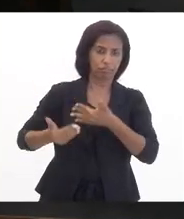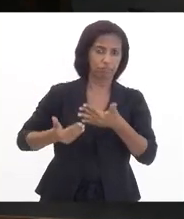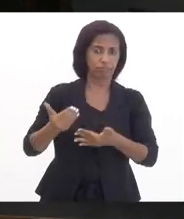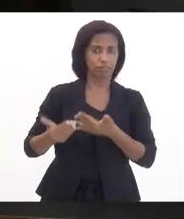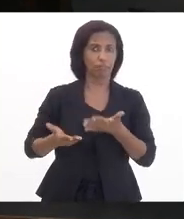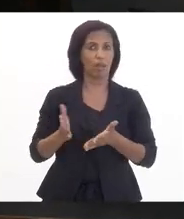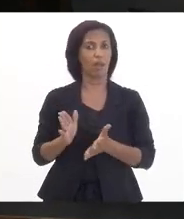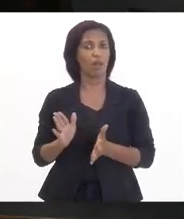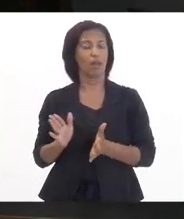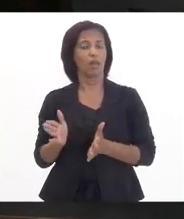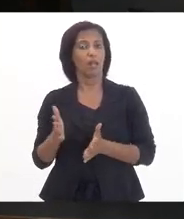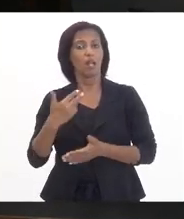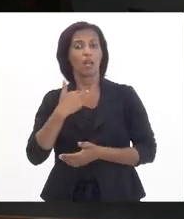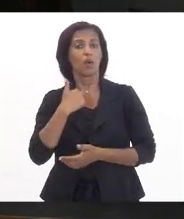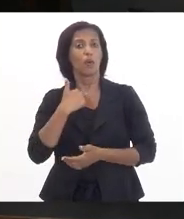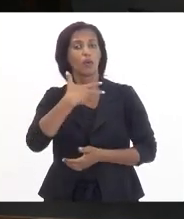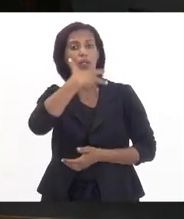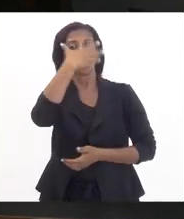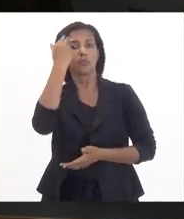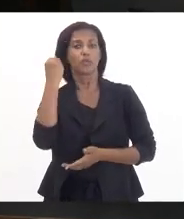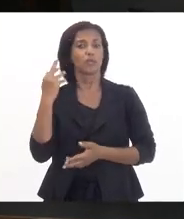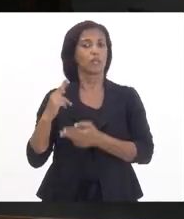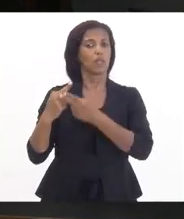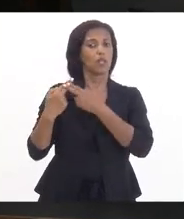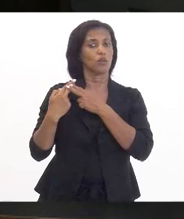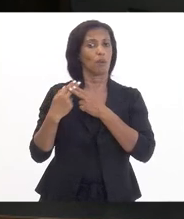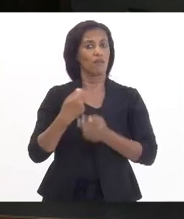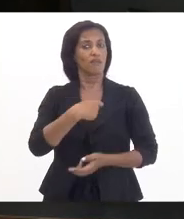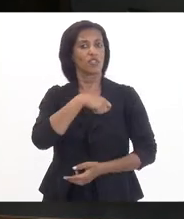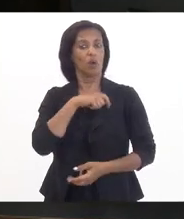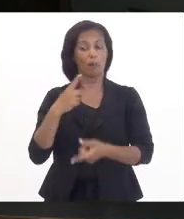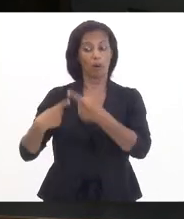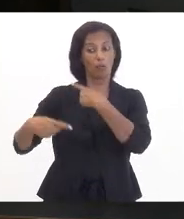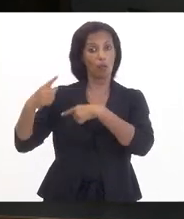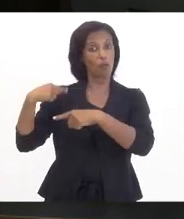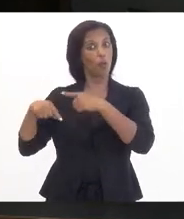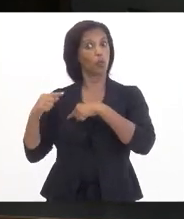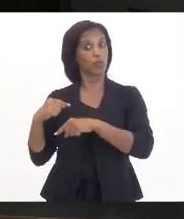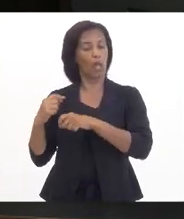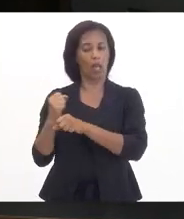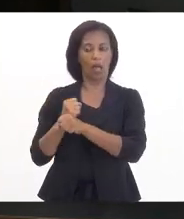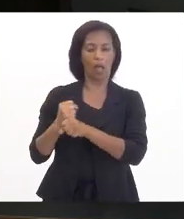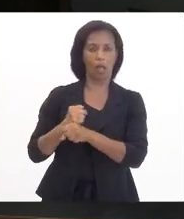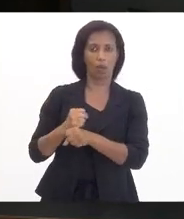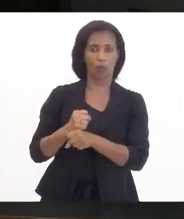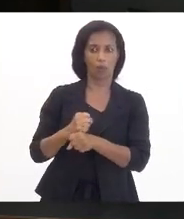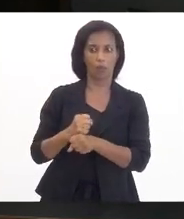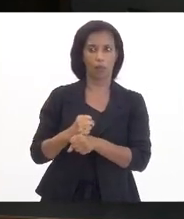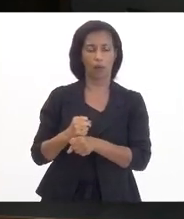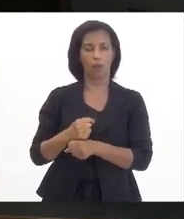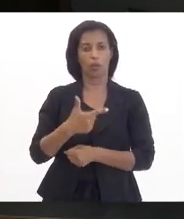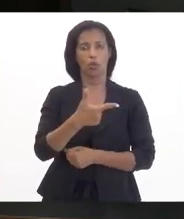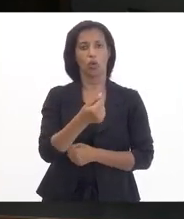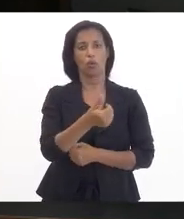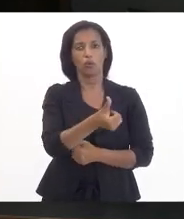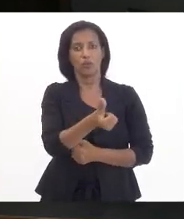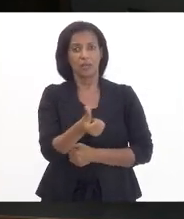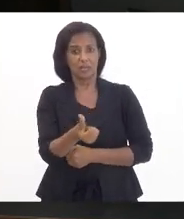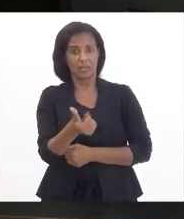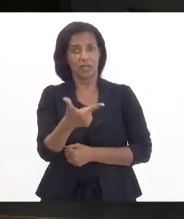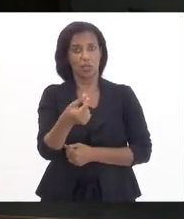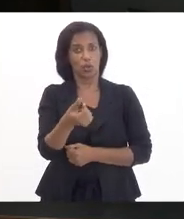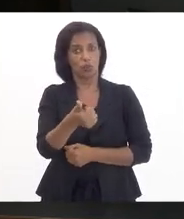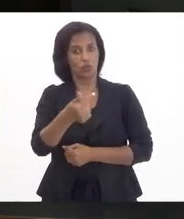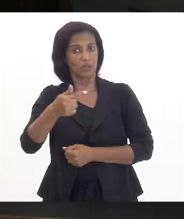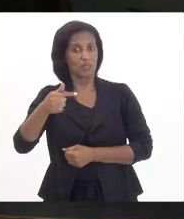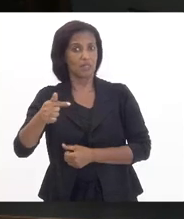descuidar da responsabilidade fiscal, que é tão importante para que não voltemos aos anos de, principalmente, de 16 e